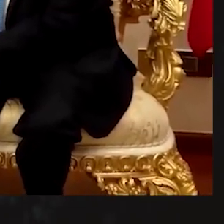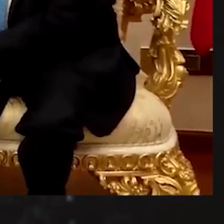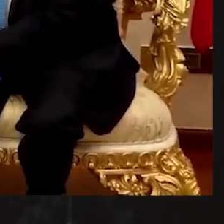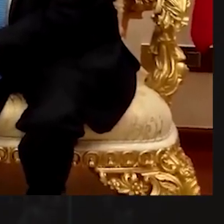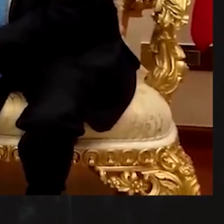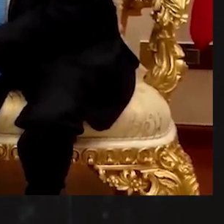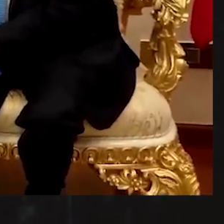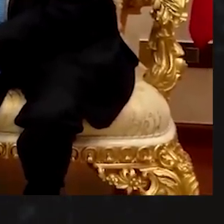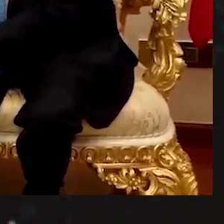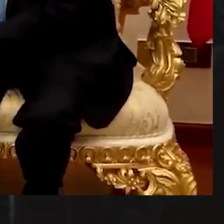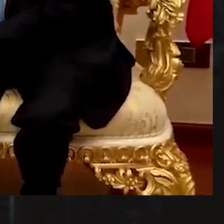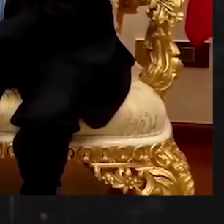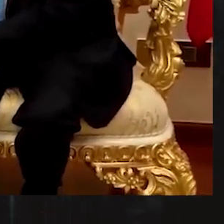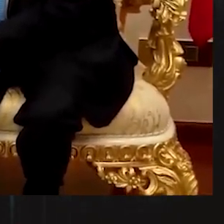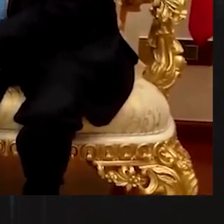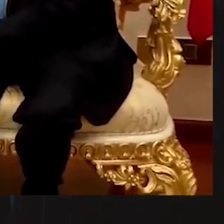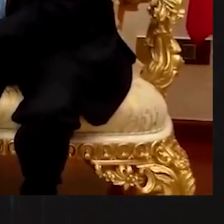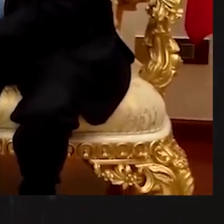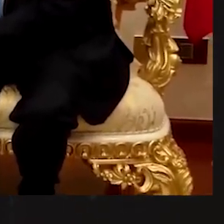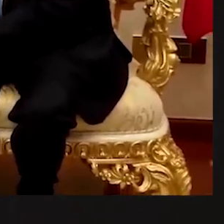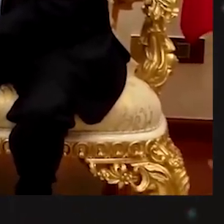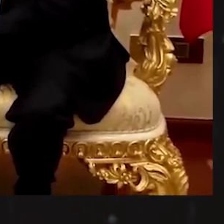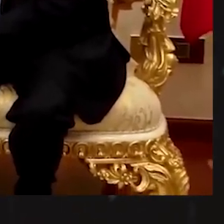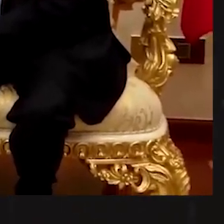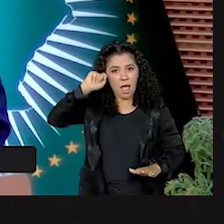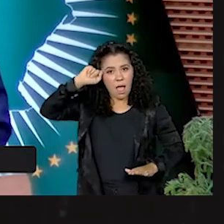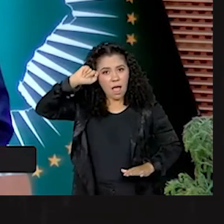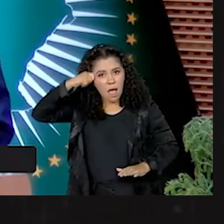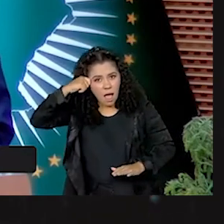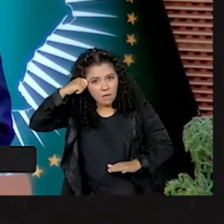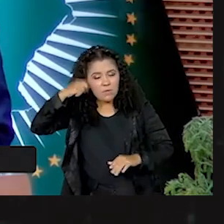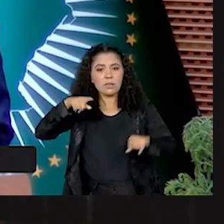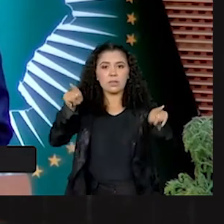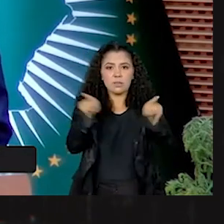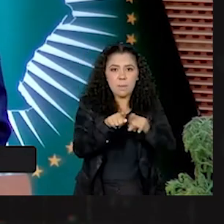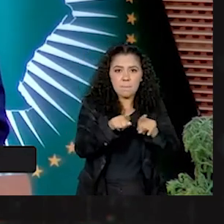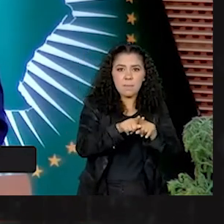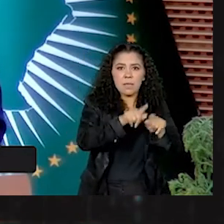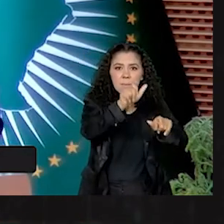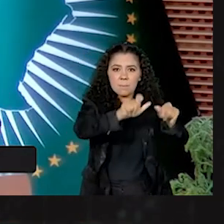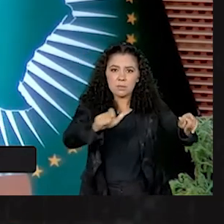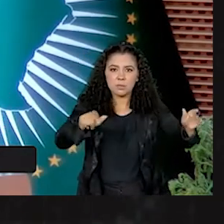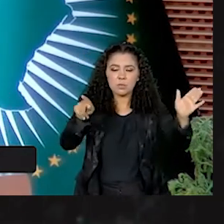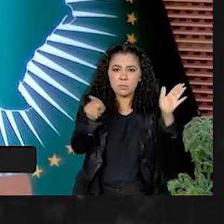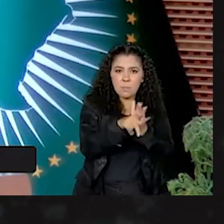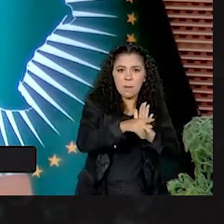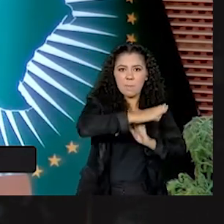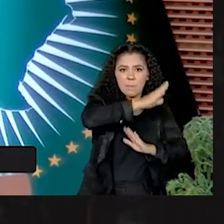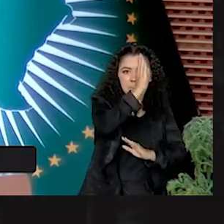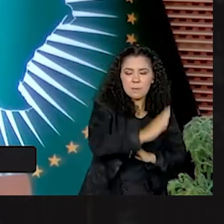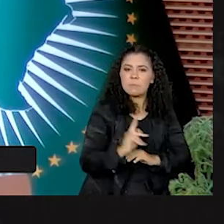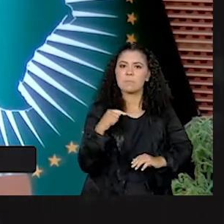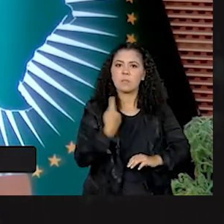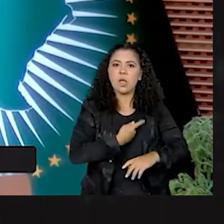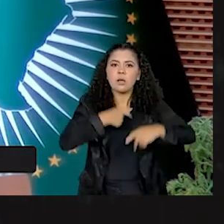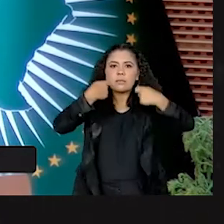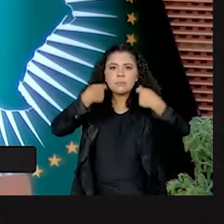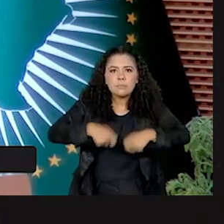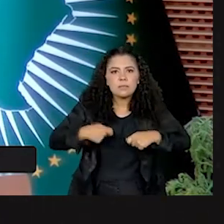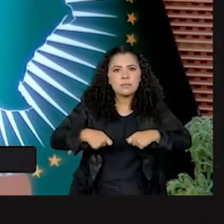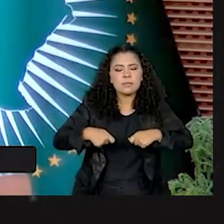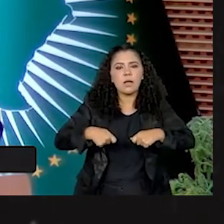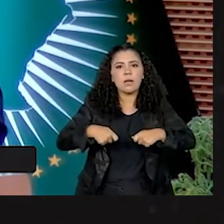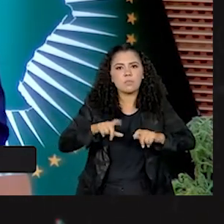né onde ele participou como convidado da 37ª cúpula de chefes de Estado e